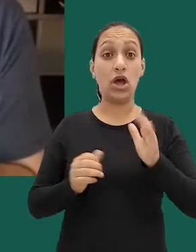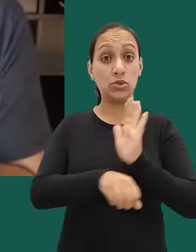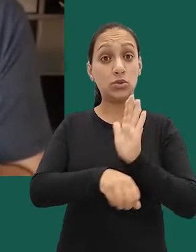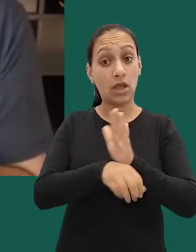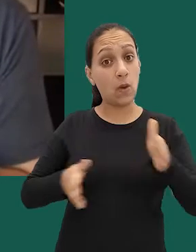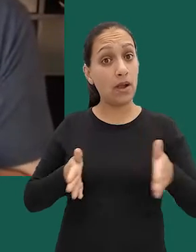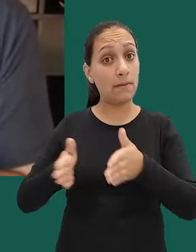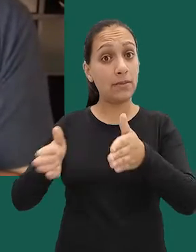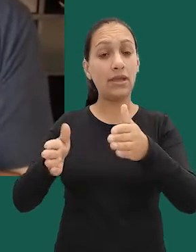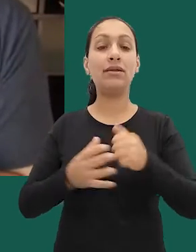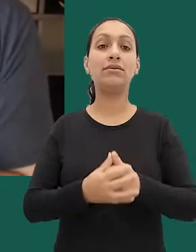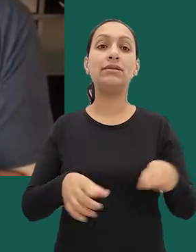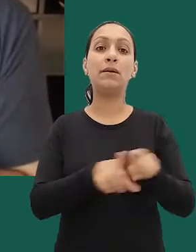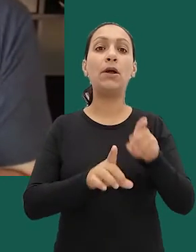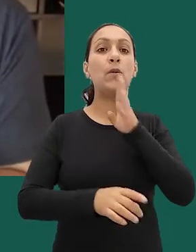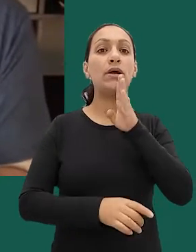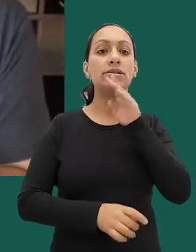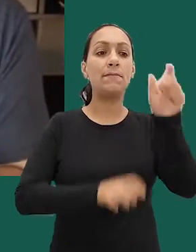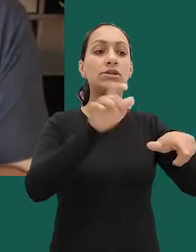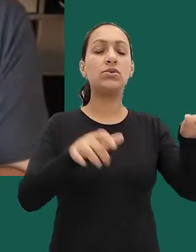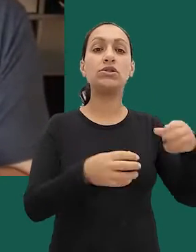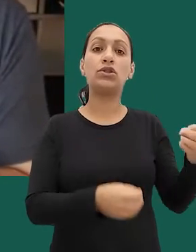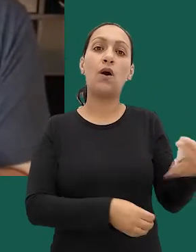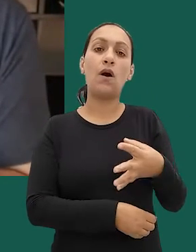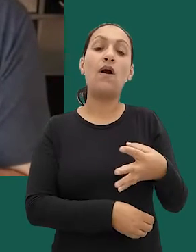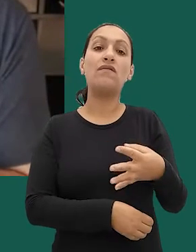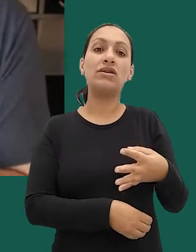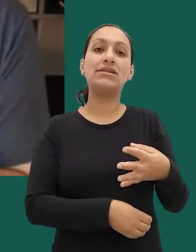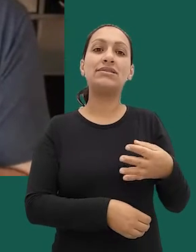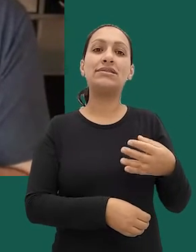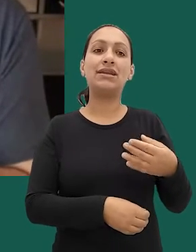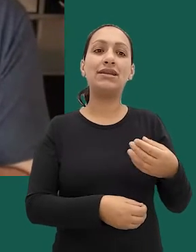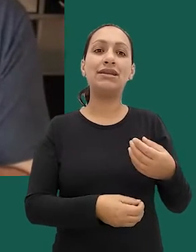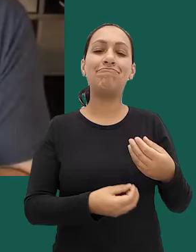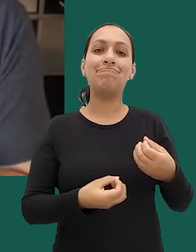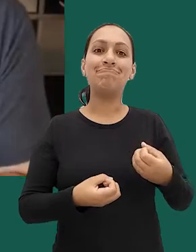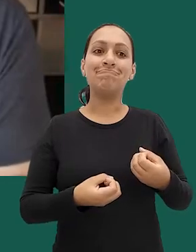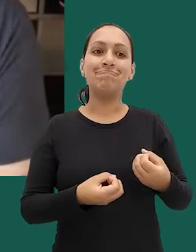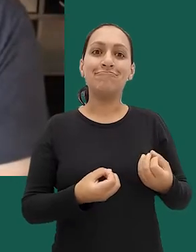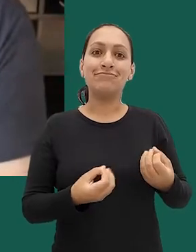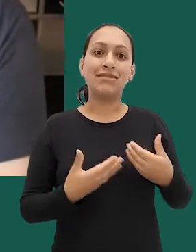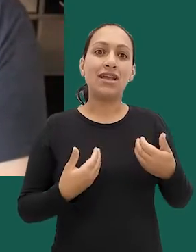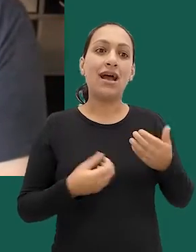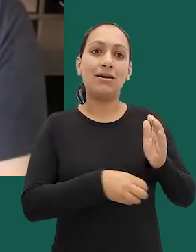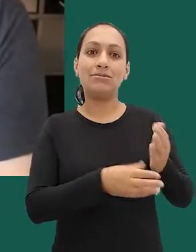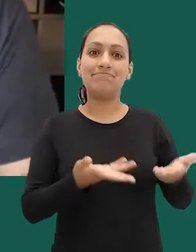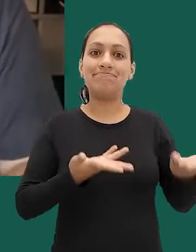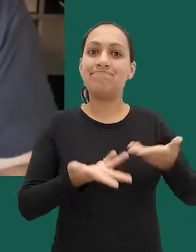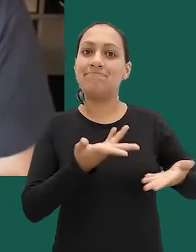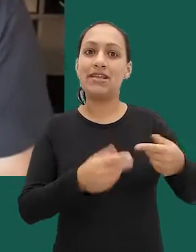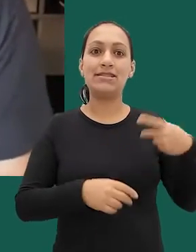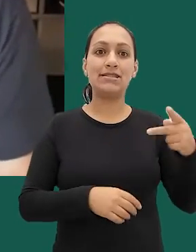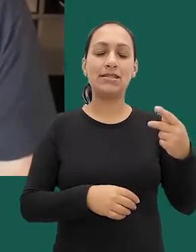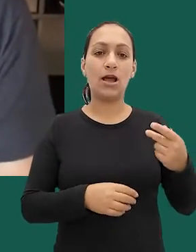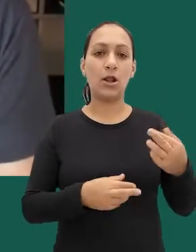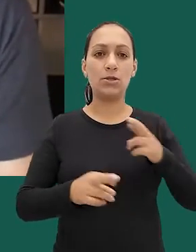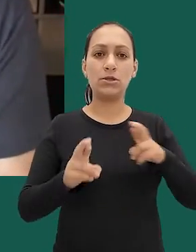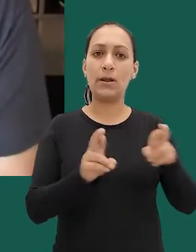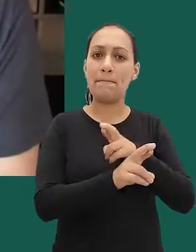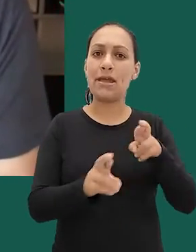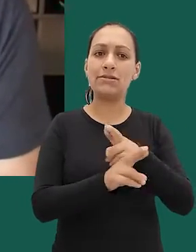novas, nutrir esses relacionamentos e pedir ajuda. Na minha história também, assim, às vezes que eu falei, gente, eu quero participar, eu não tenho